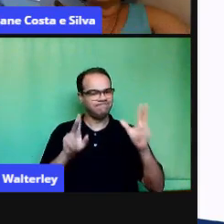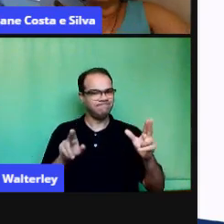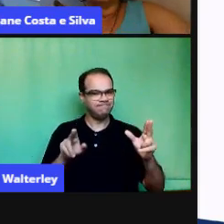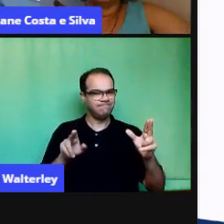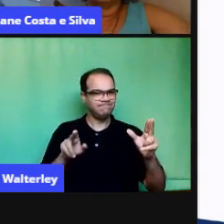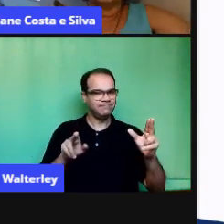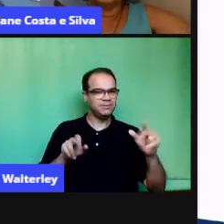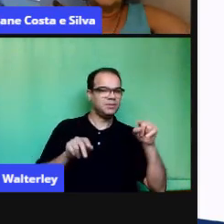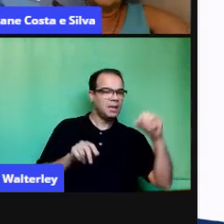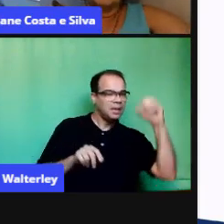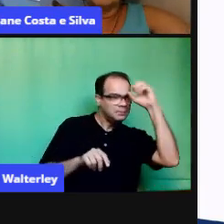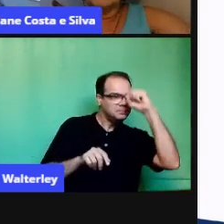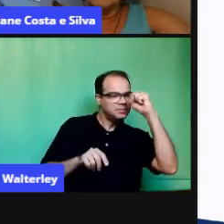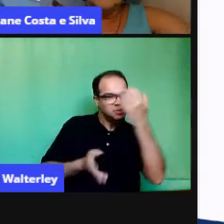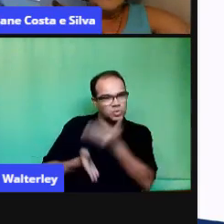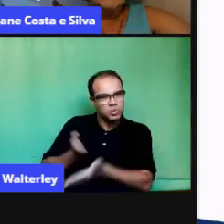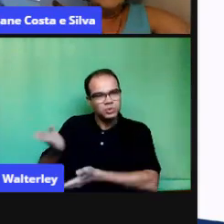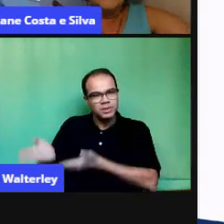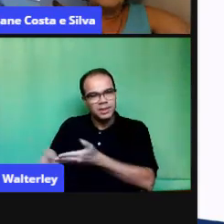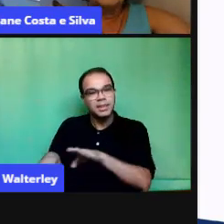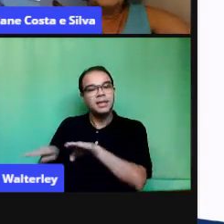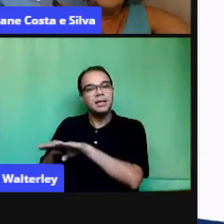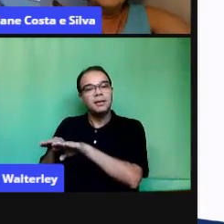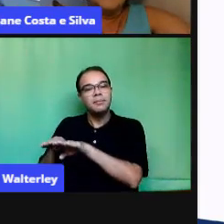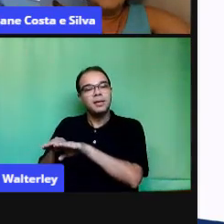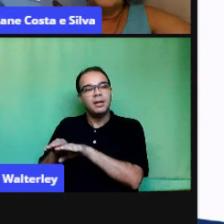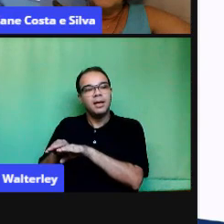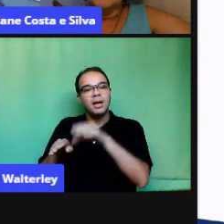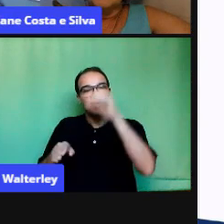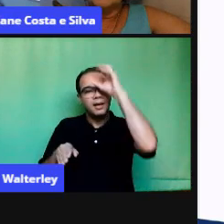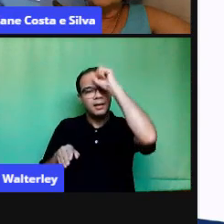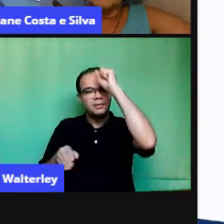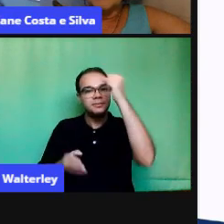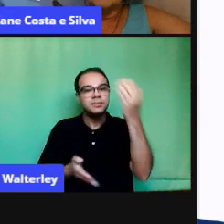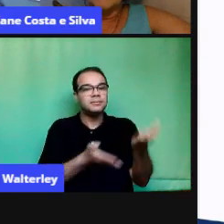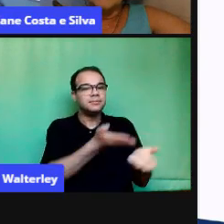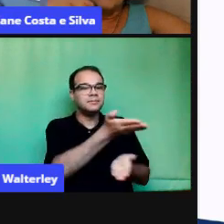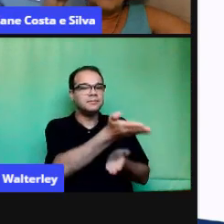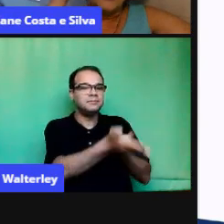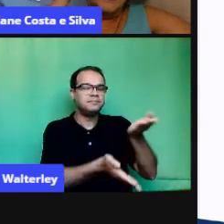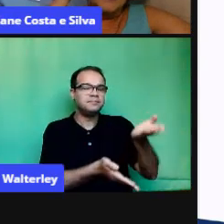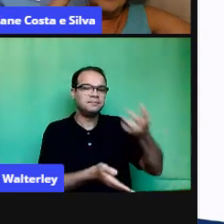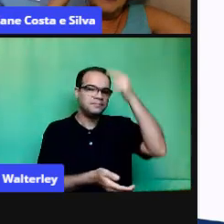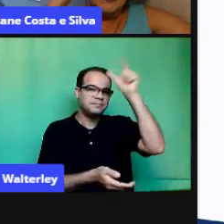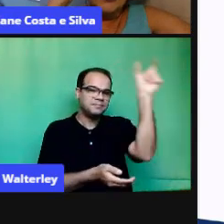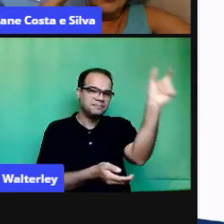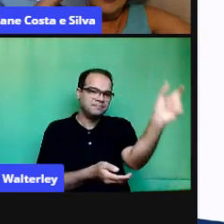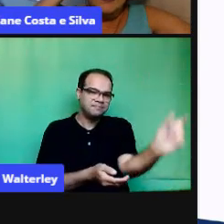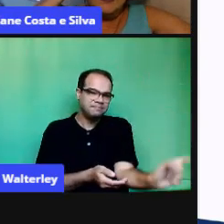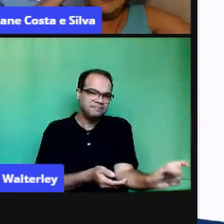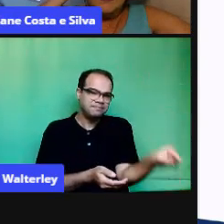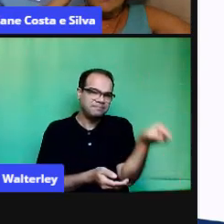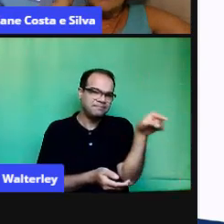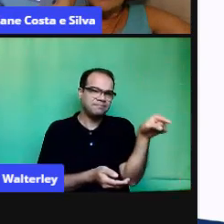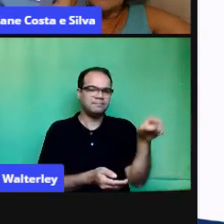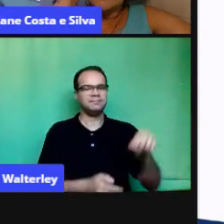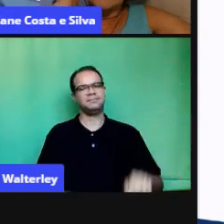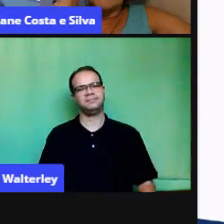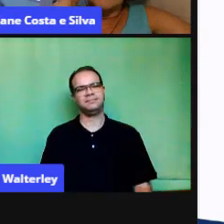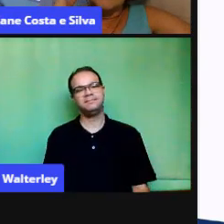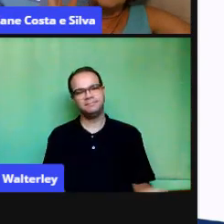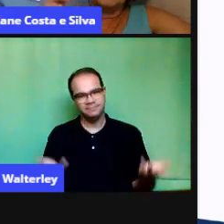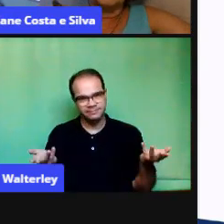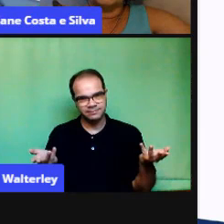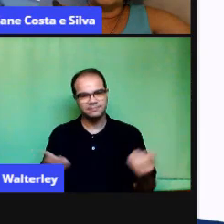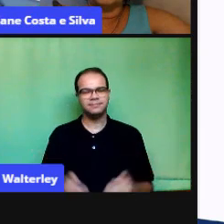têm uma visão mais nova do bem-estar. Esse é um trabalho da Roberta Pirillo, que